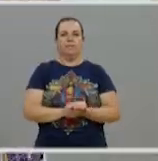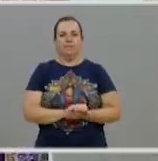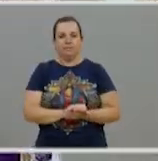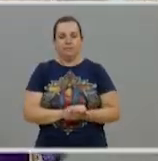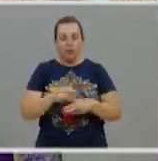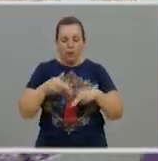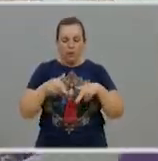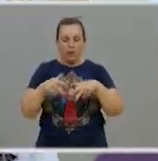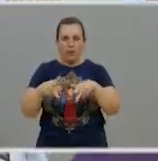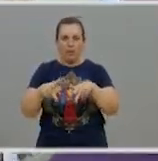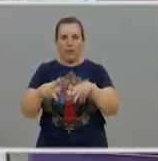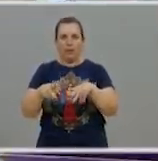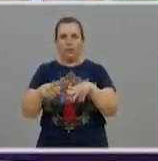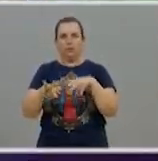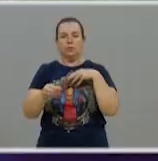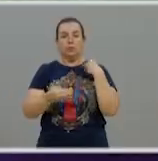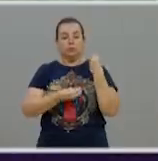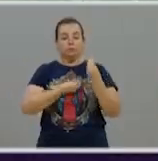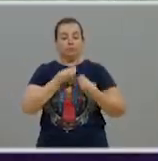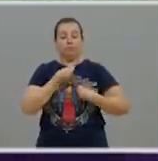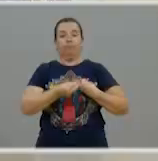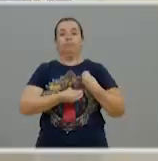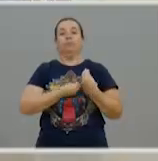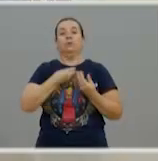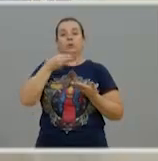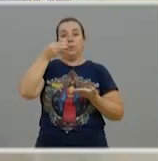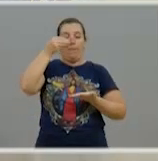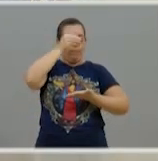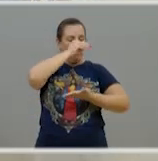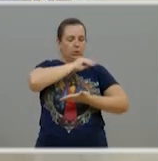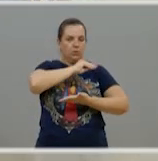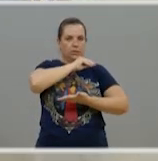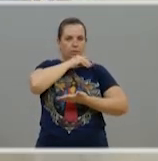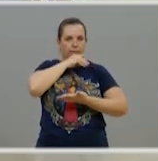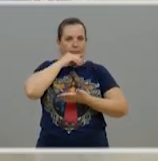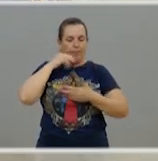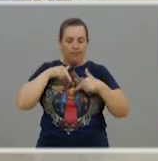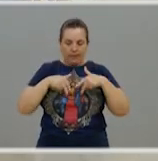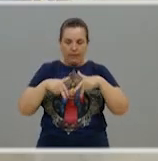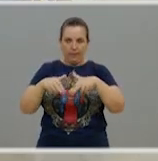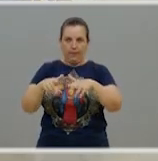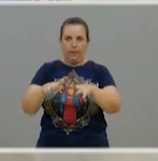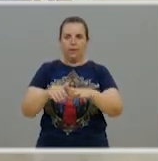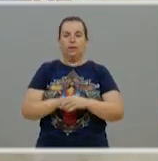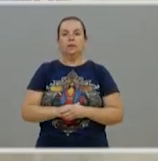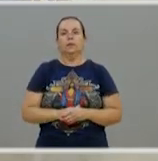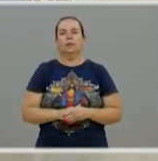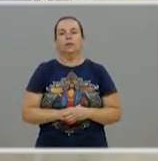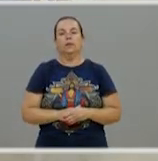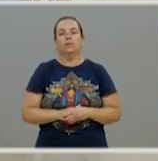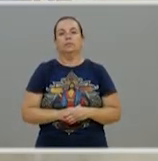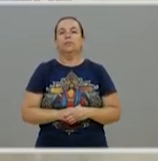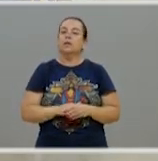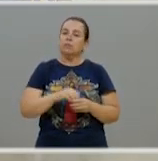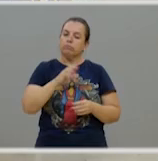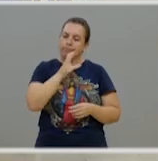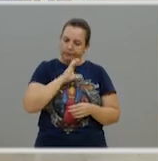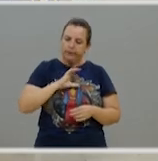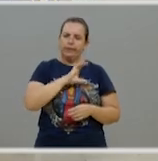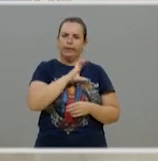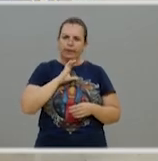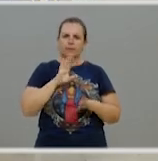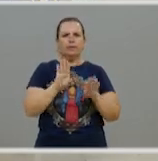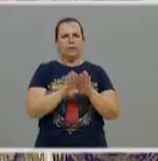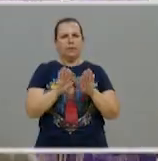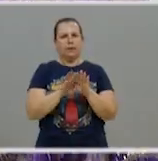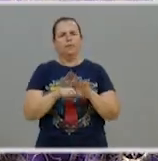um reavivamento do batismo, e isso é uma caminhada, como é que se chama? Catecumenal.